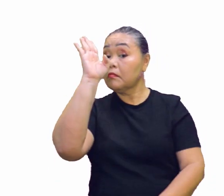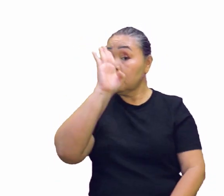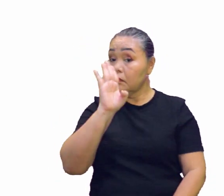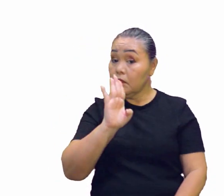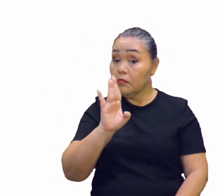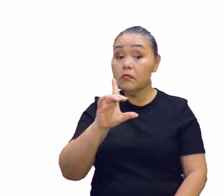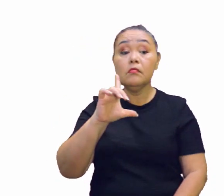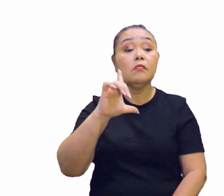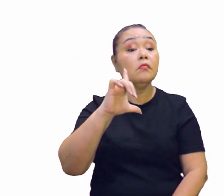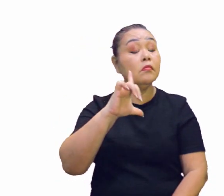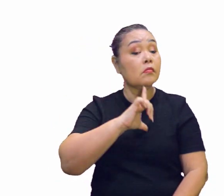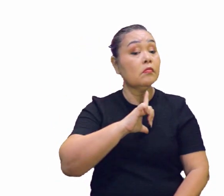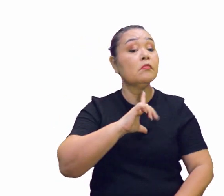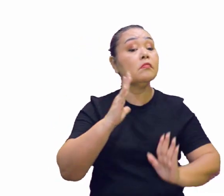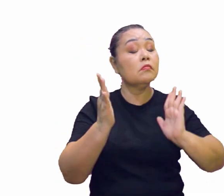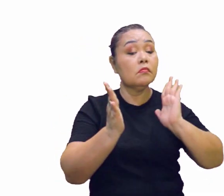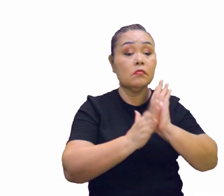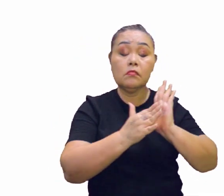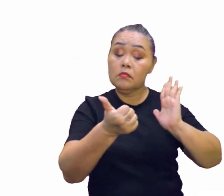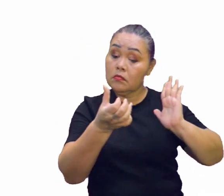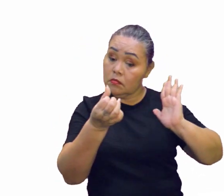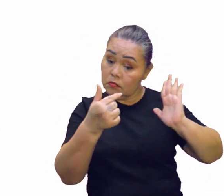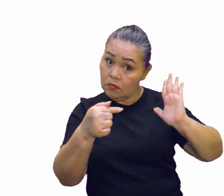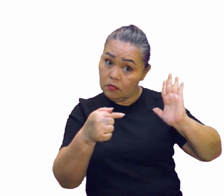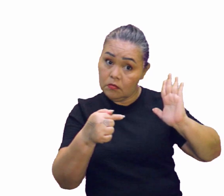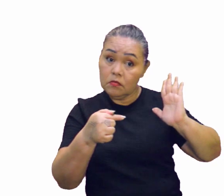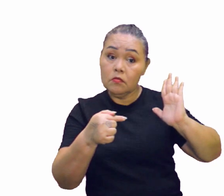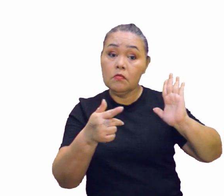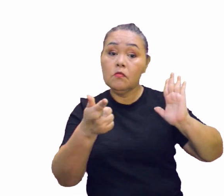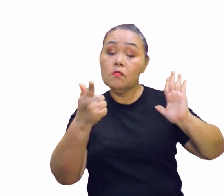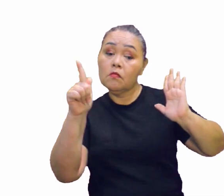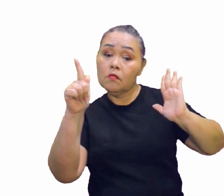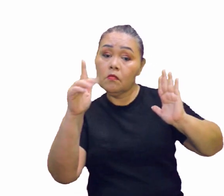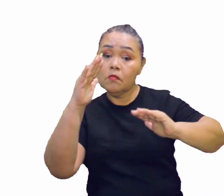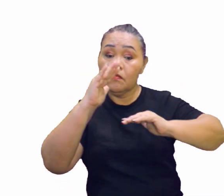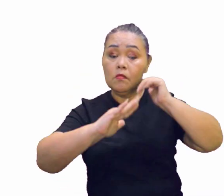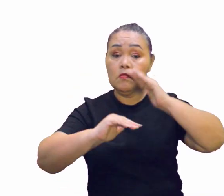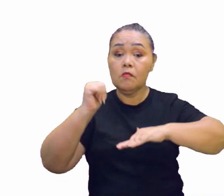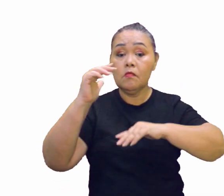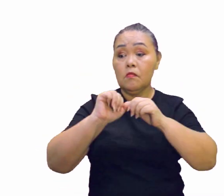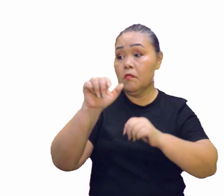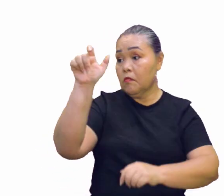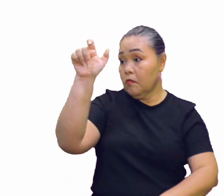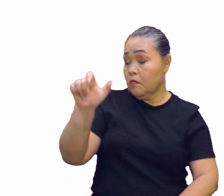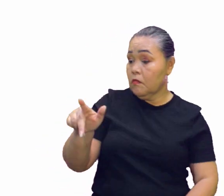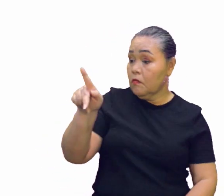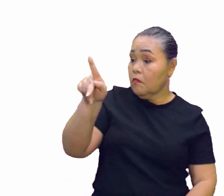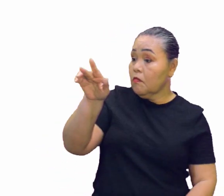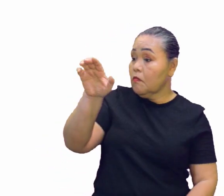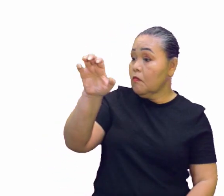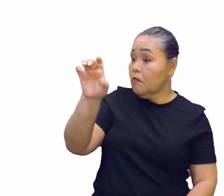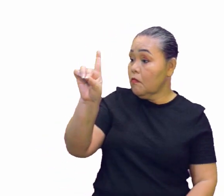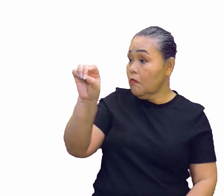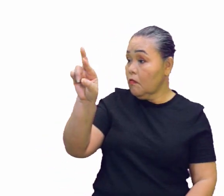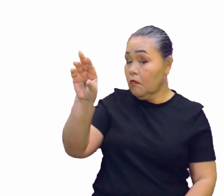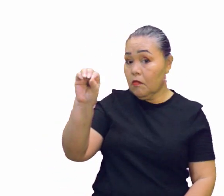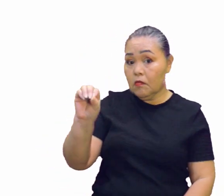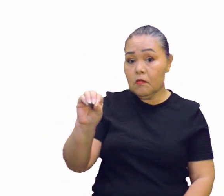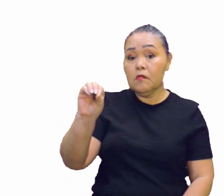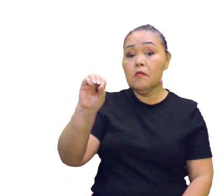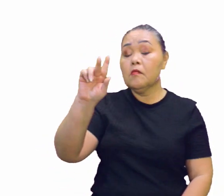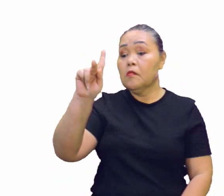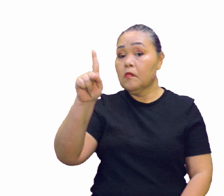por complexos regionais foi proposta em 67 pelo geógrafo Pedro Pinchas Geiger, e